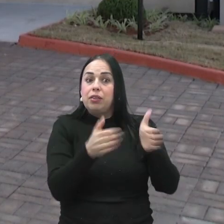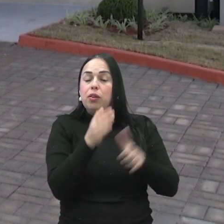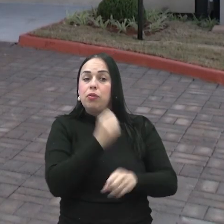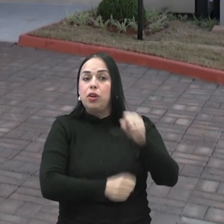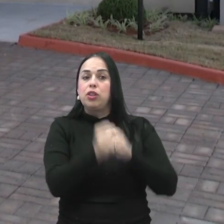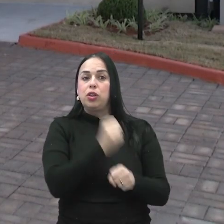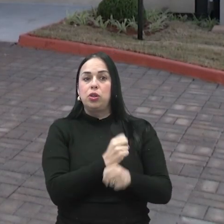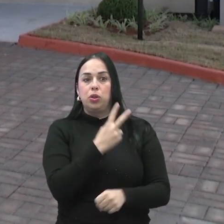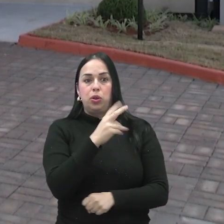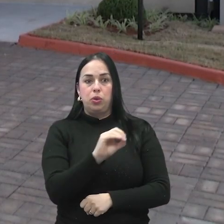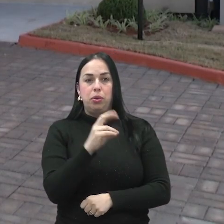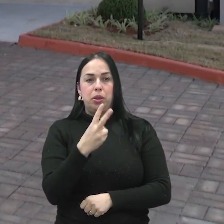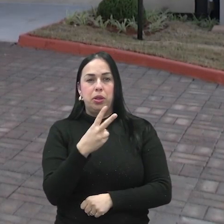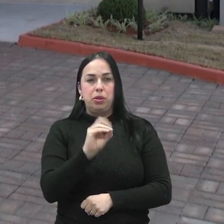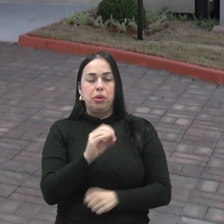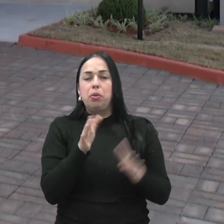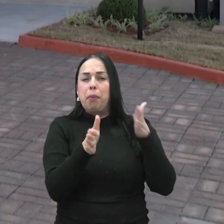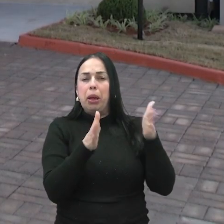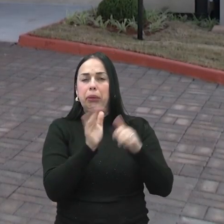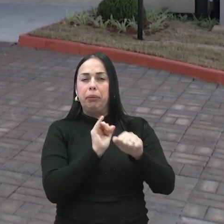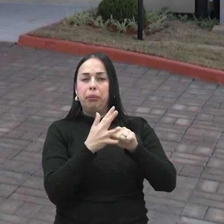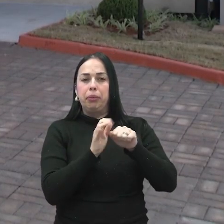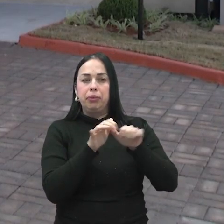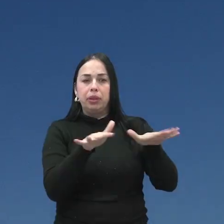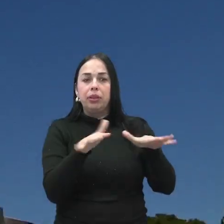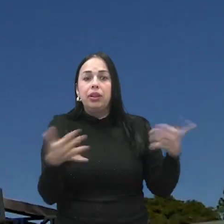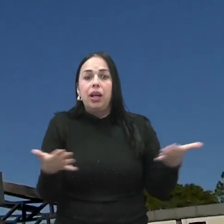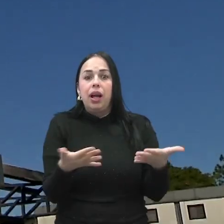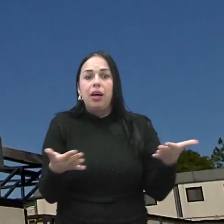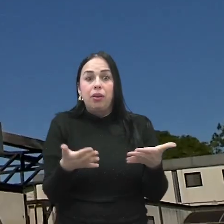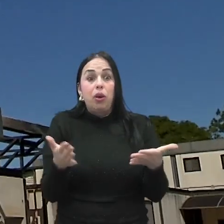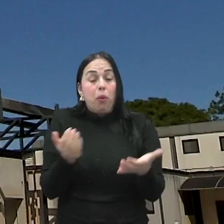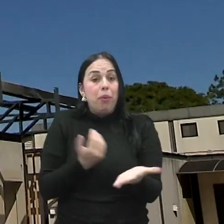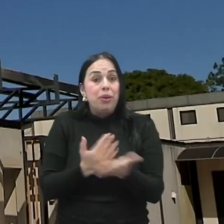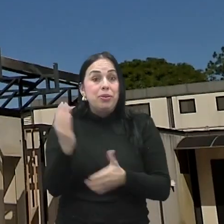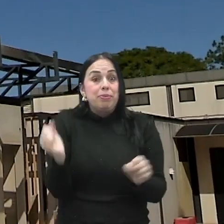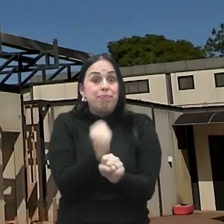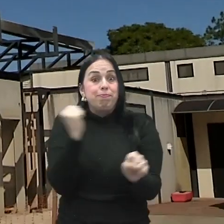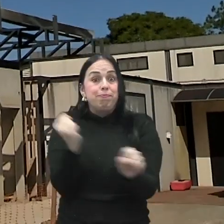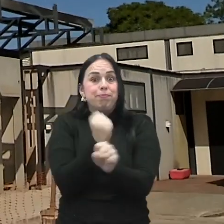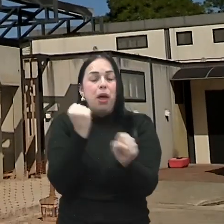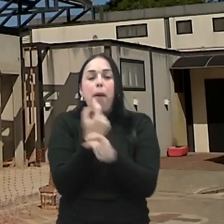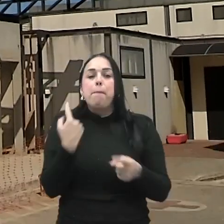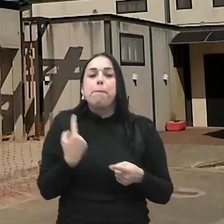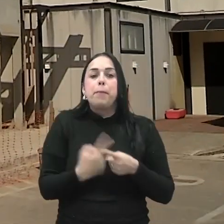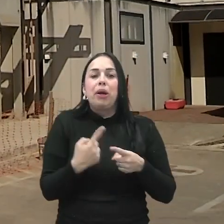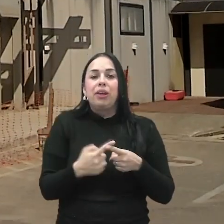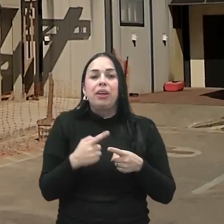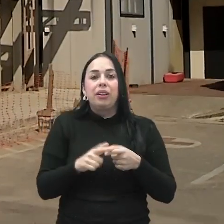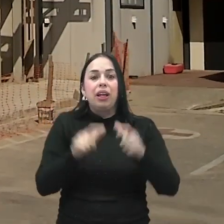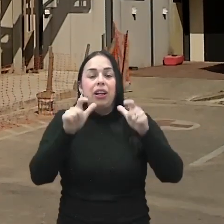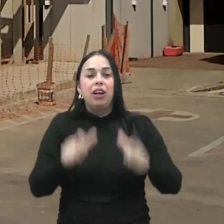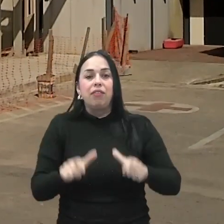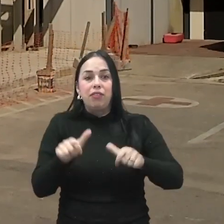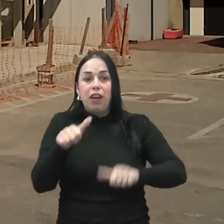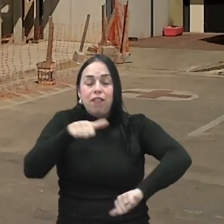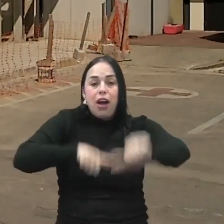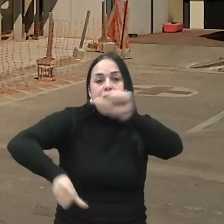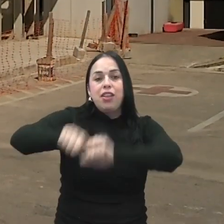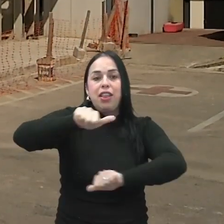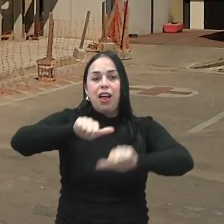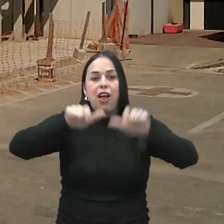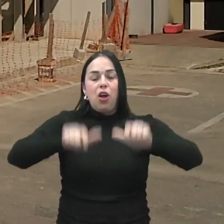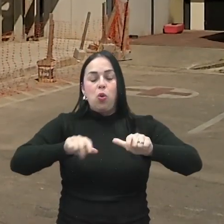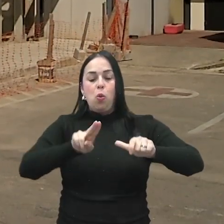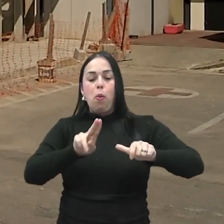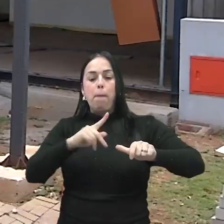Campos, inaugurado em 2020 durante a pandemia, está assim, em obras. Isso porque o local vai se